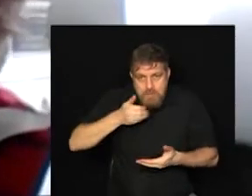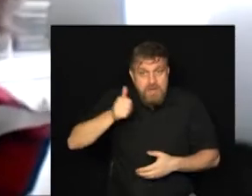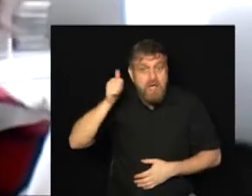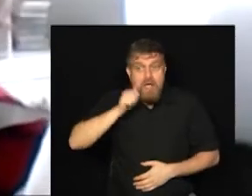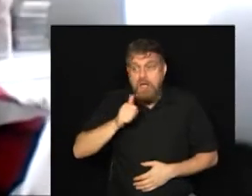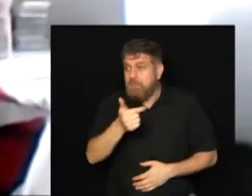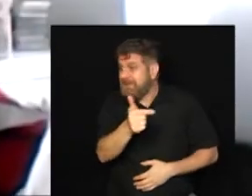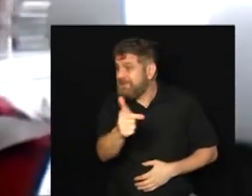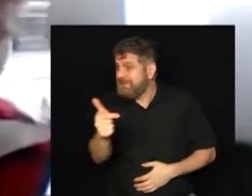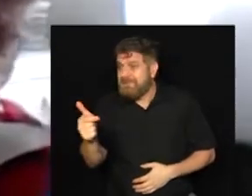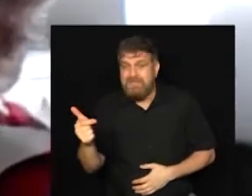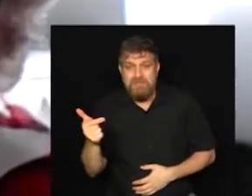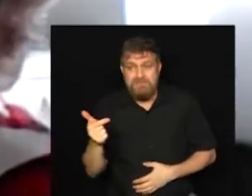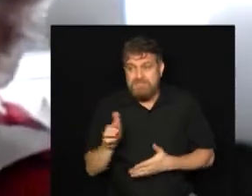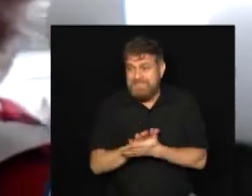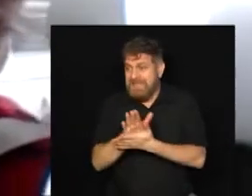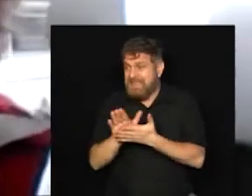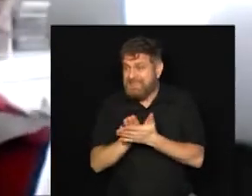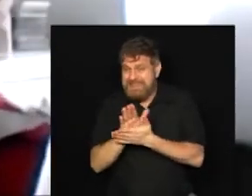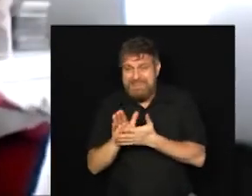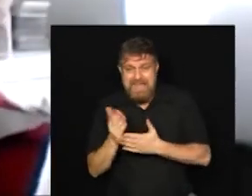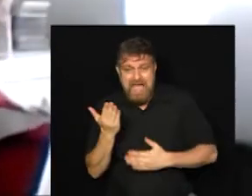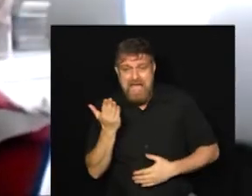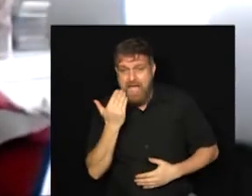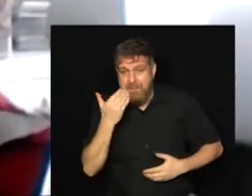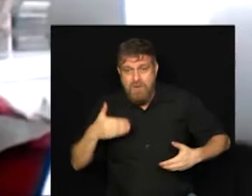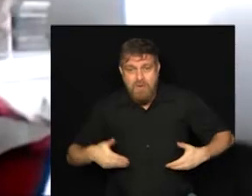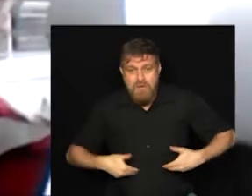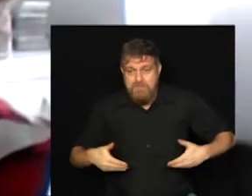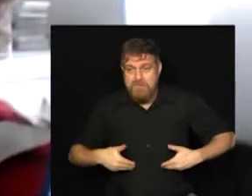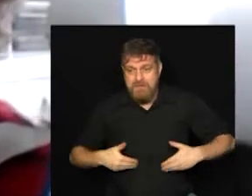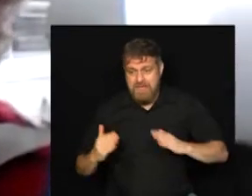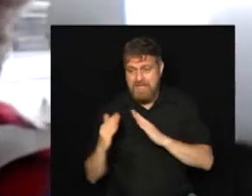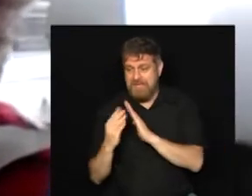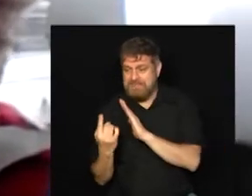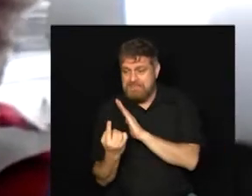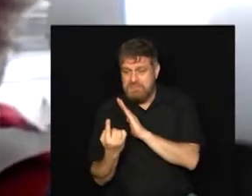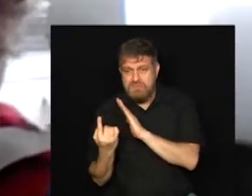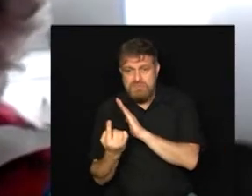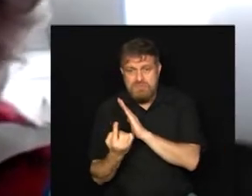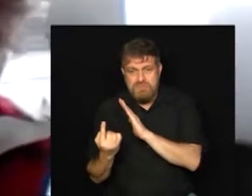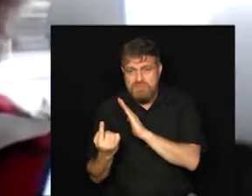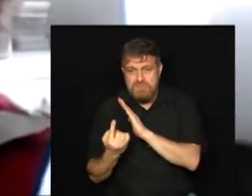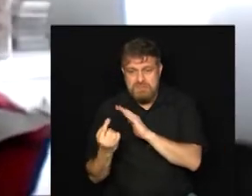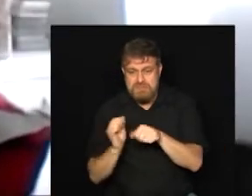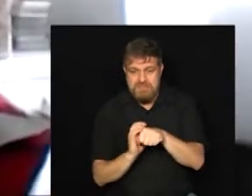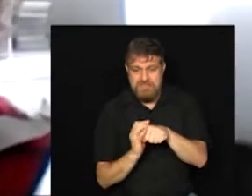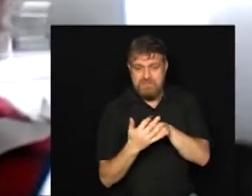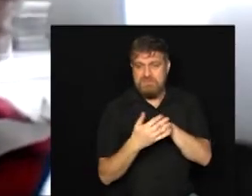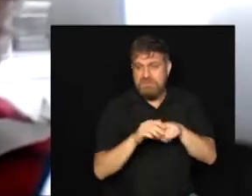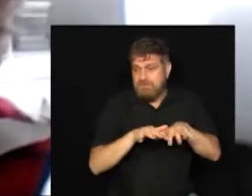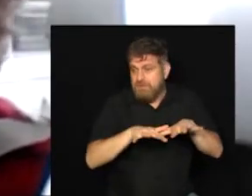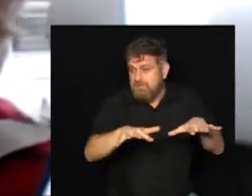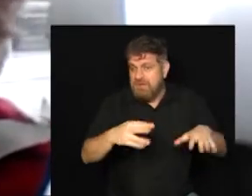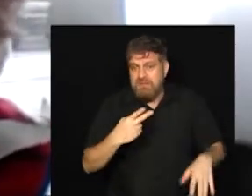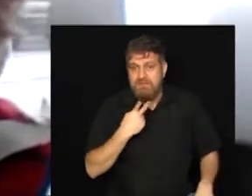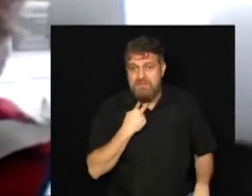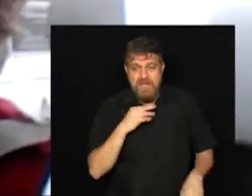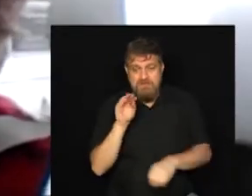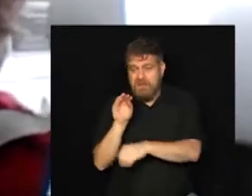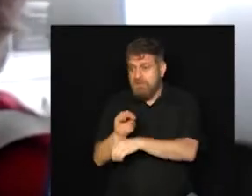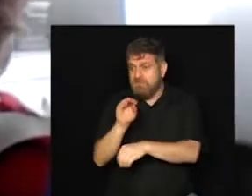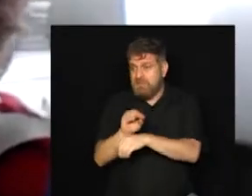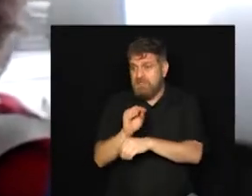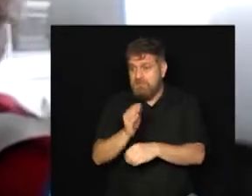tinham nem condição de fazer, às vezes moram sozinha e ficam muito isoladas durante a pandemia e durante o seu